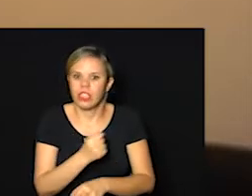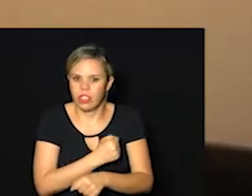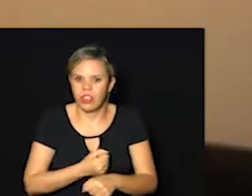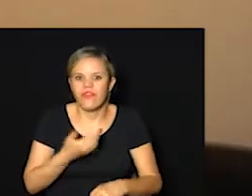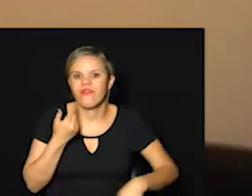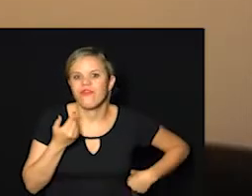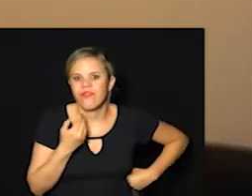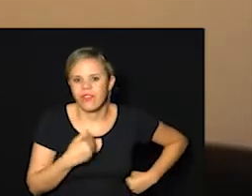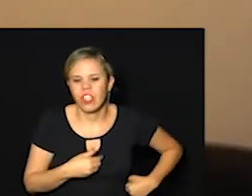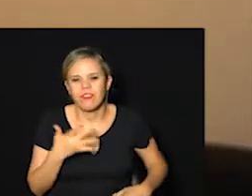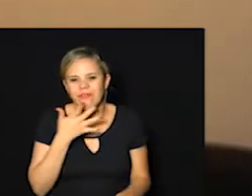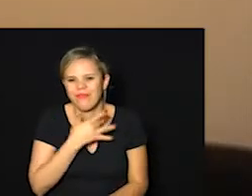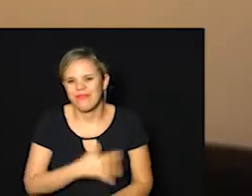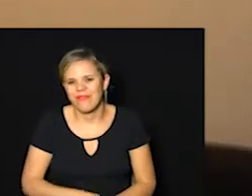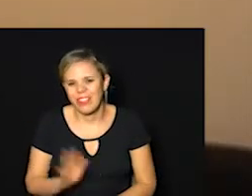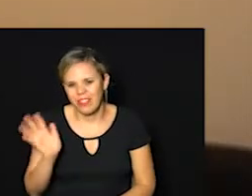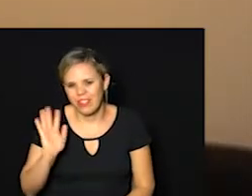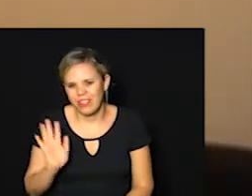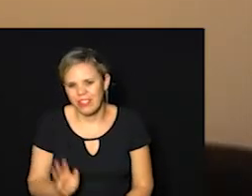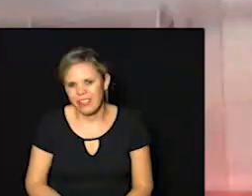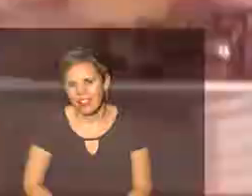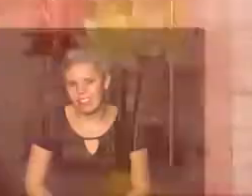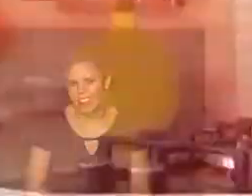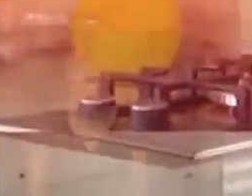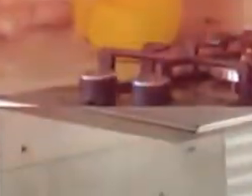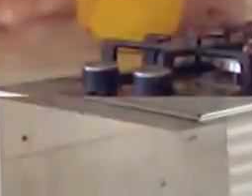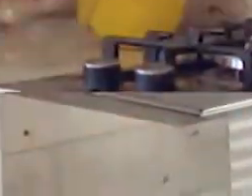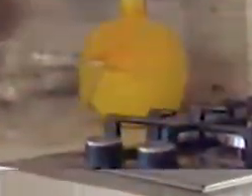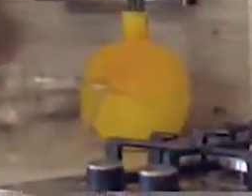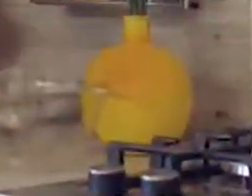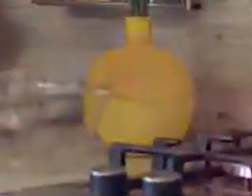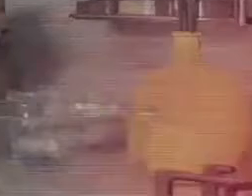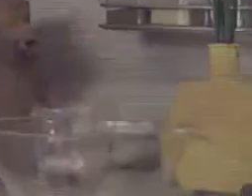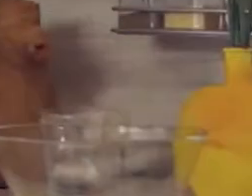receita fácil e gostosa. Tchau!